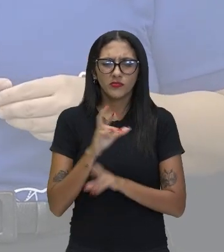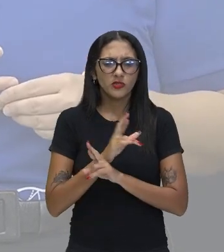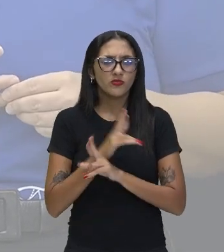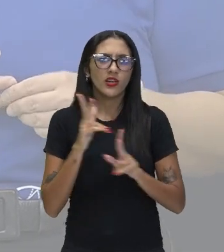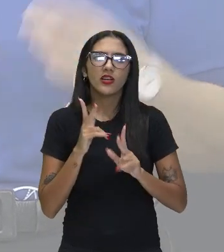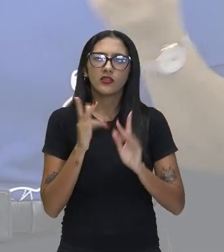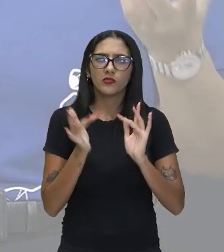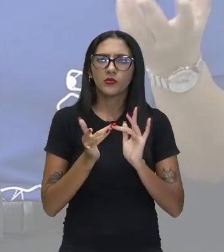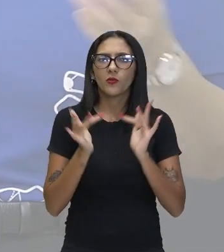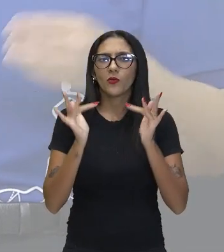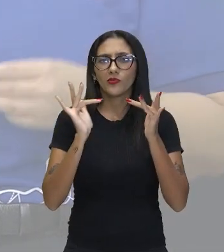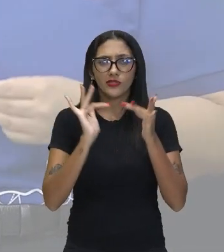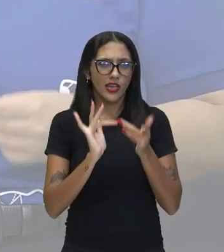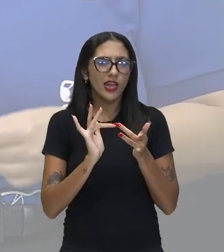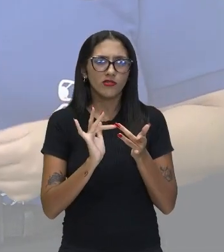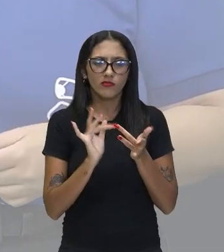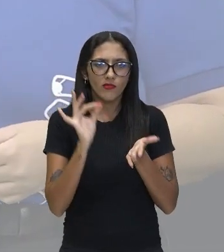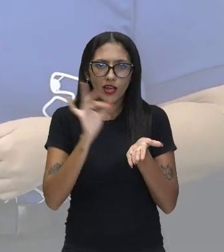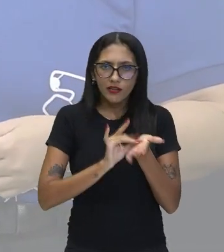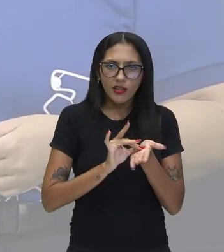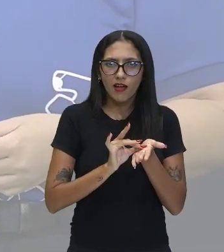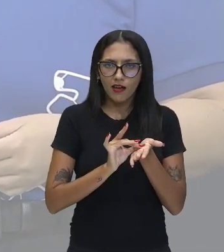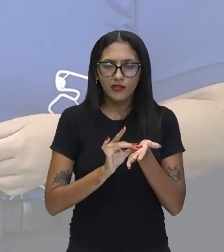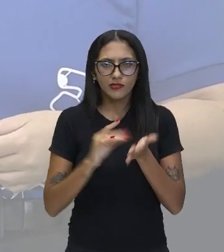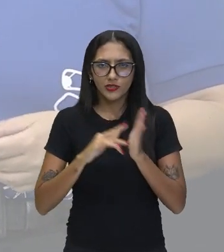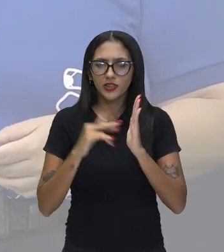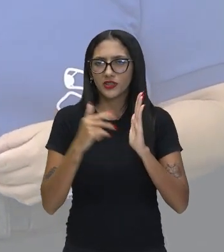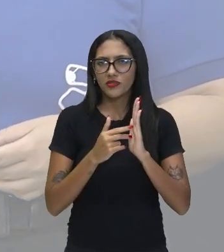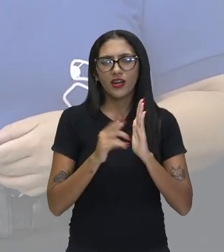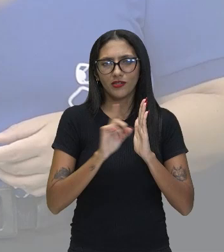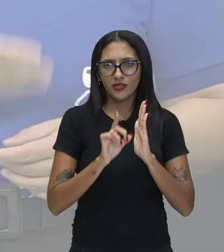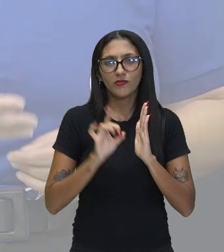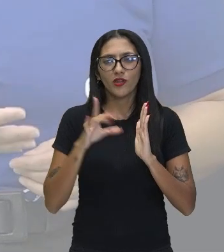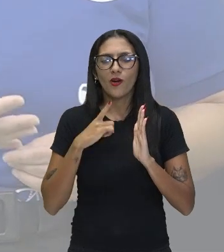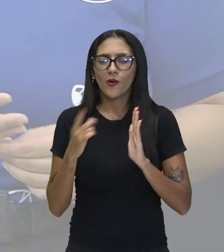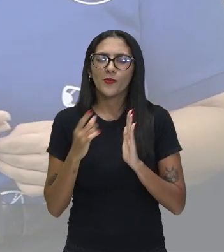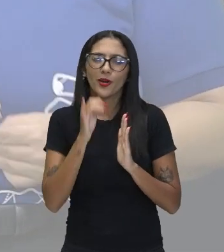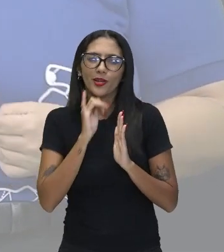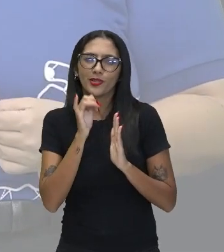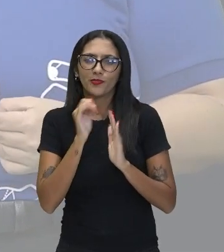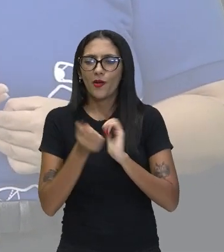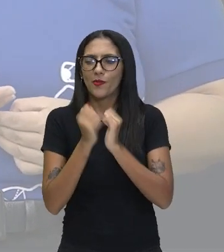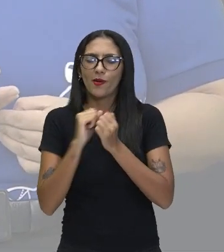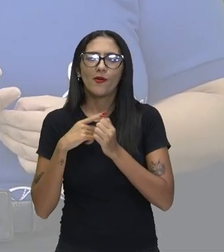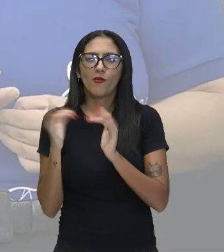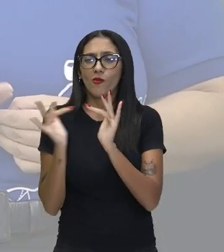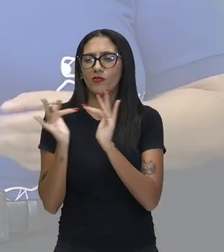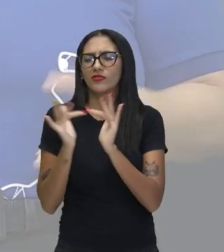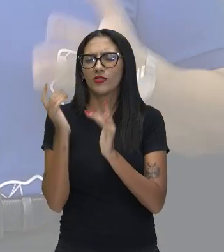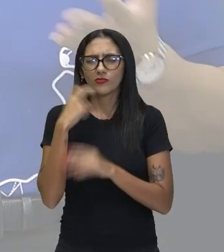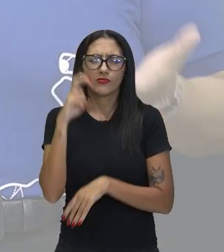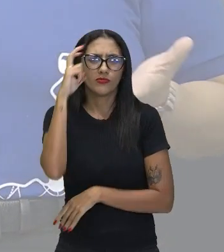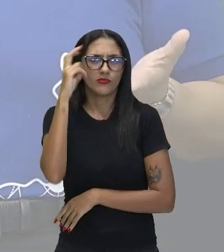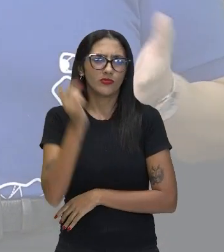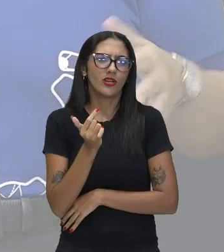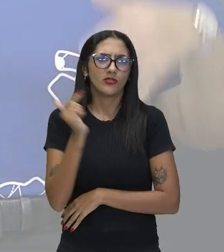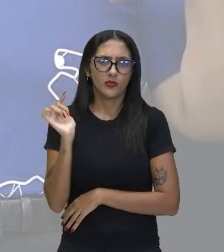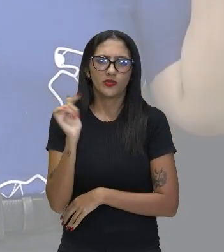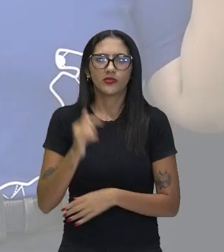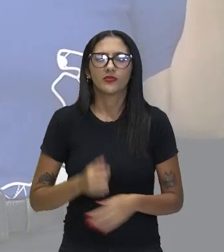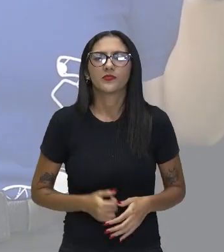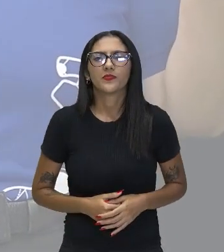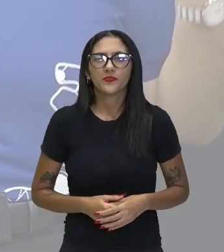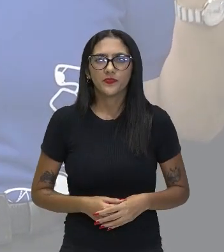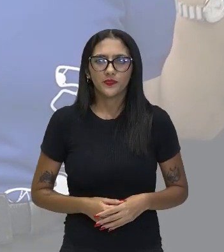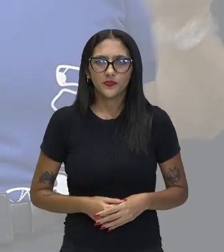relação com este nome do canibalismo, é o canibalismo cultural, conforme eu já expliquei para vocês, tá? E aí,